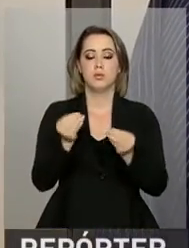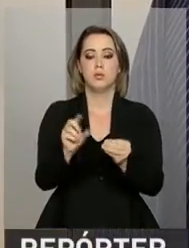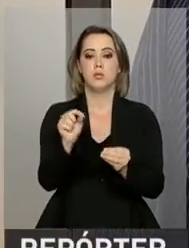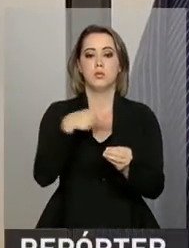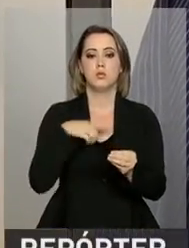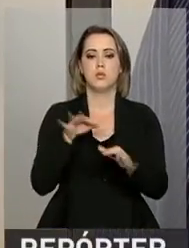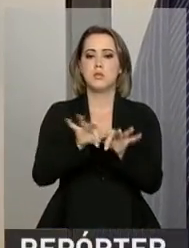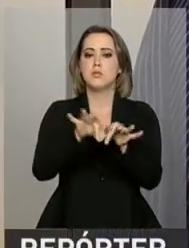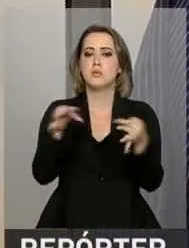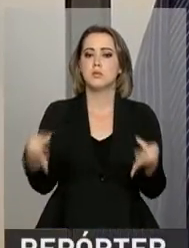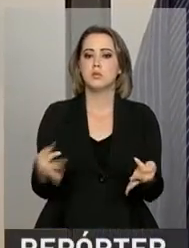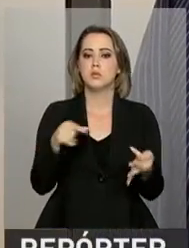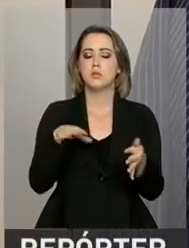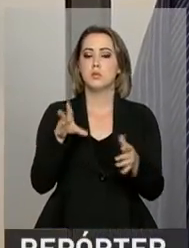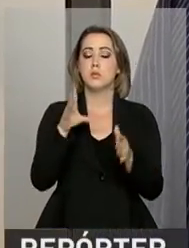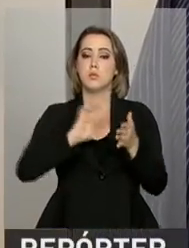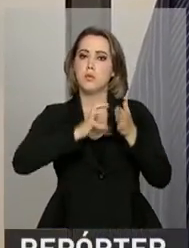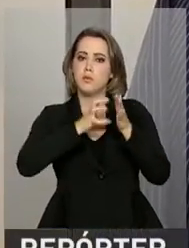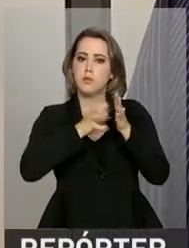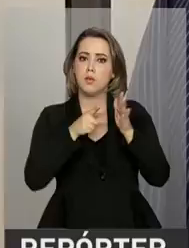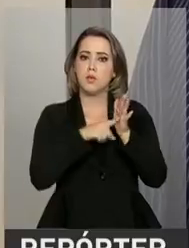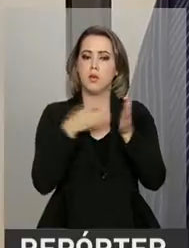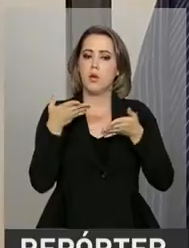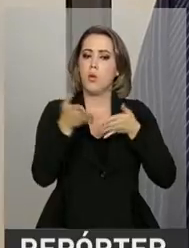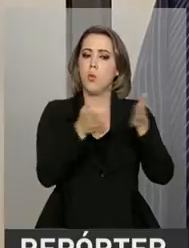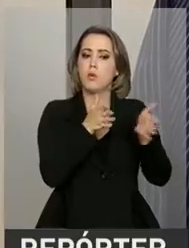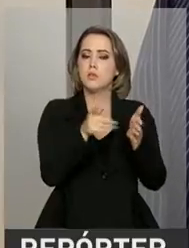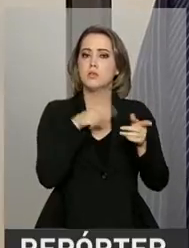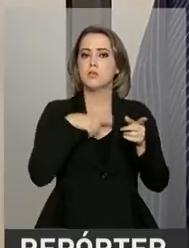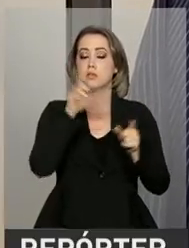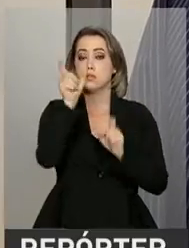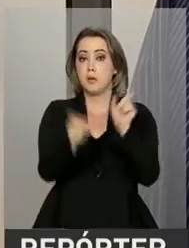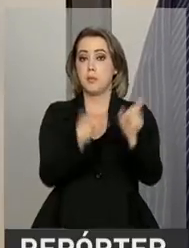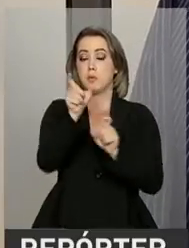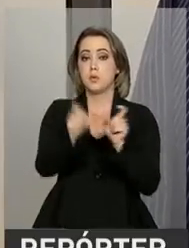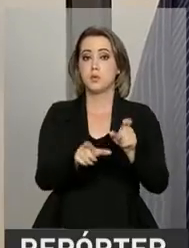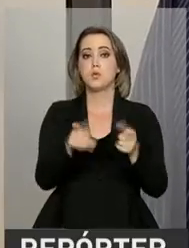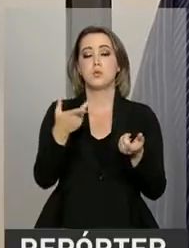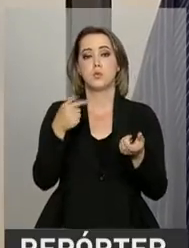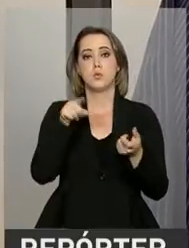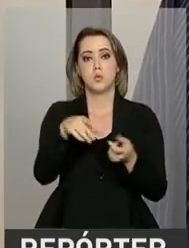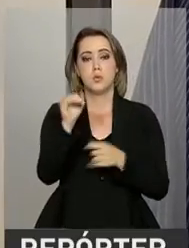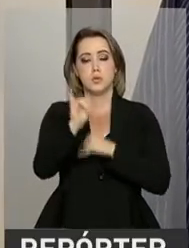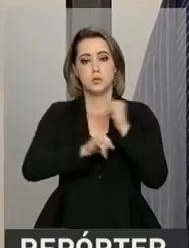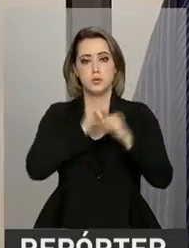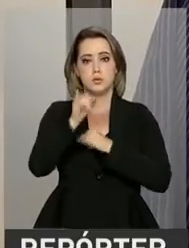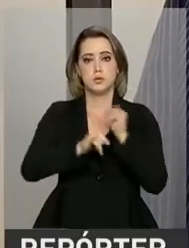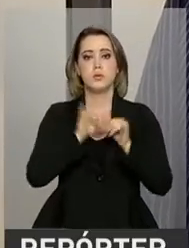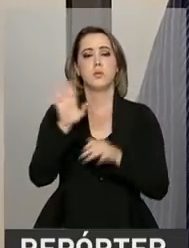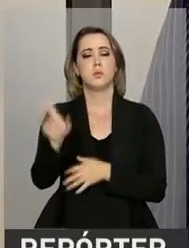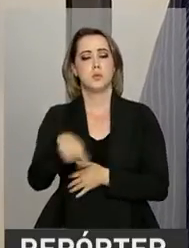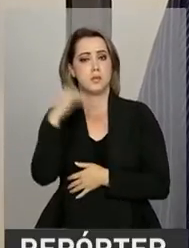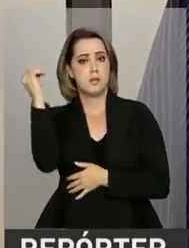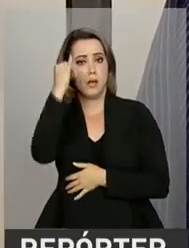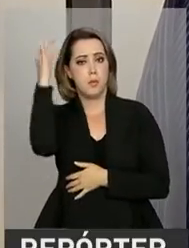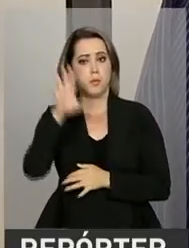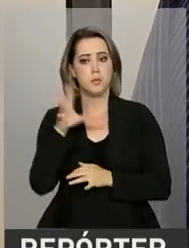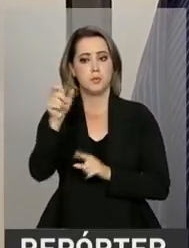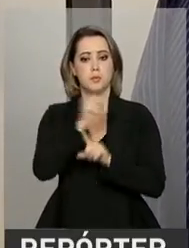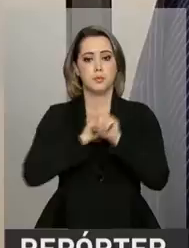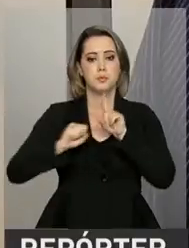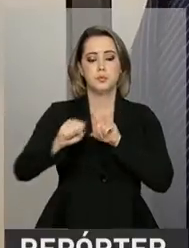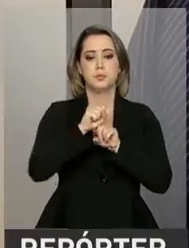em simplificar os dados, simplificar o acesso ao cidadão comum a algumas informações relevantes e importantes para a